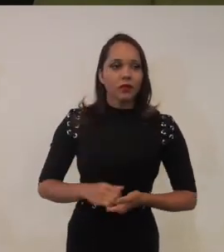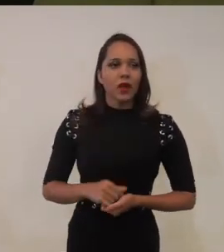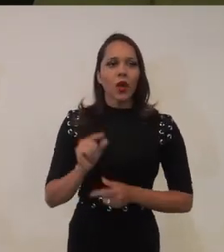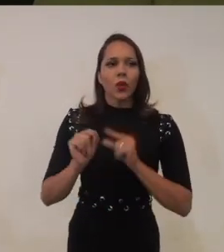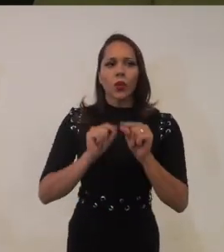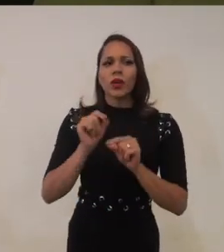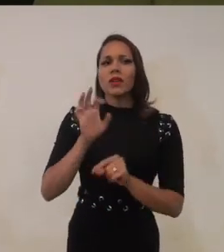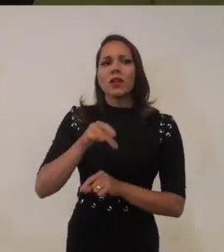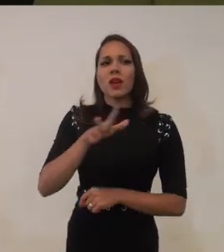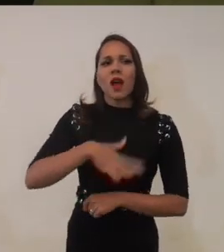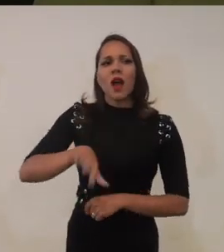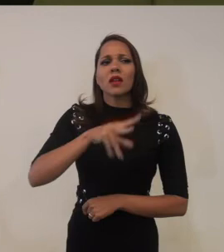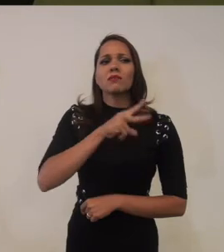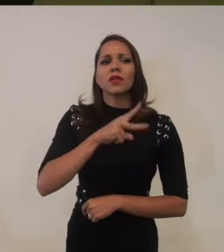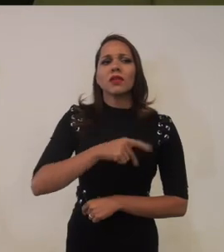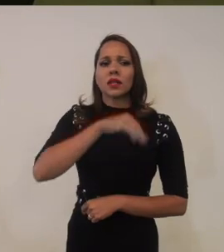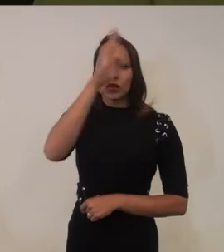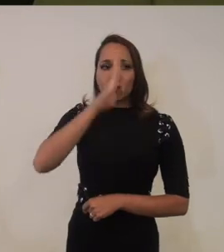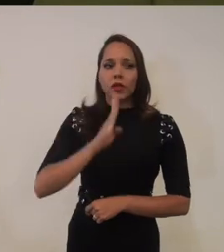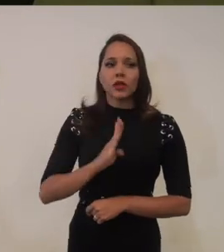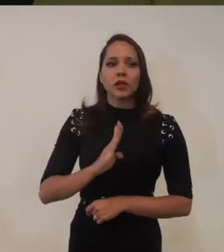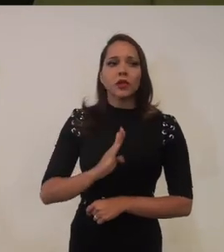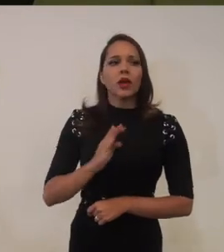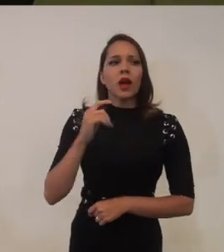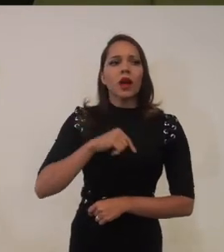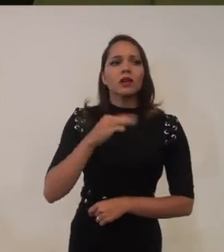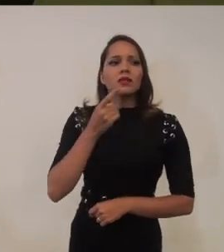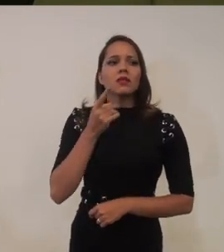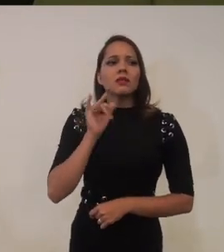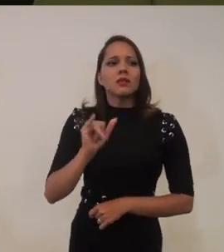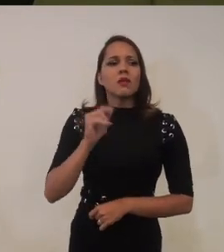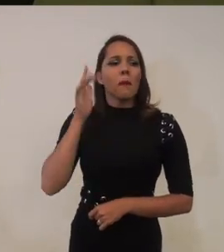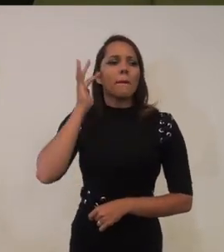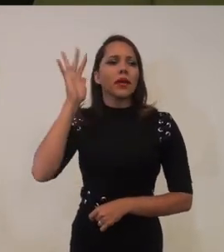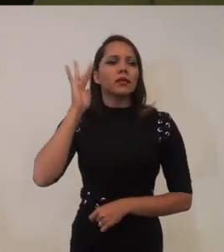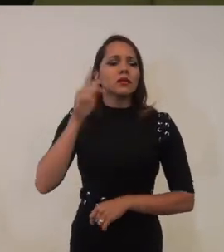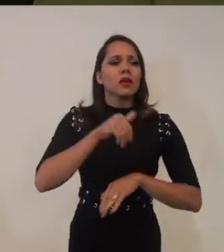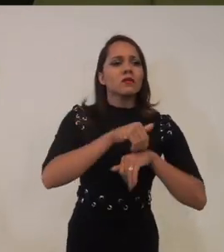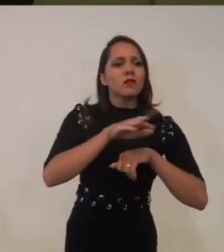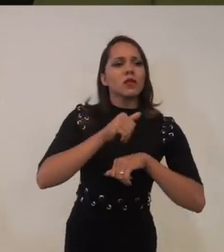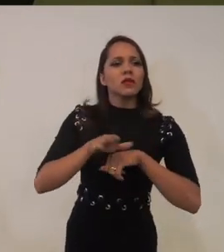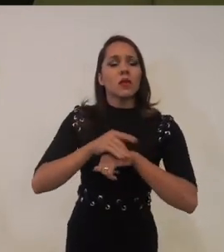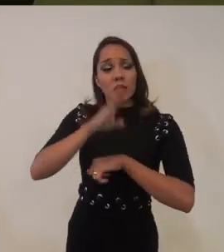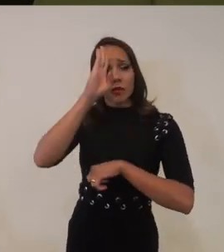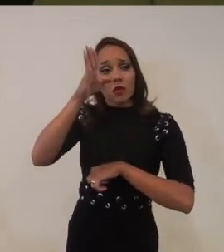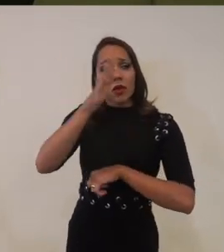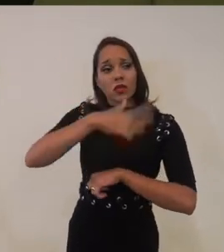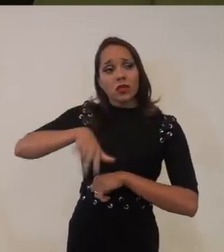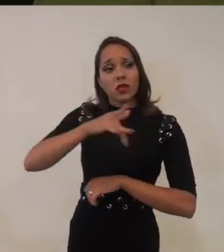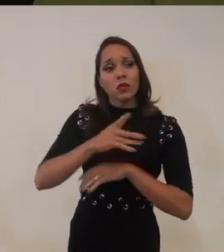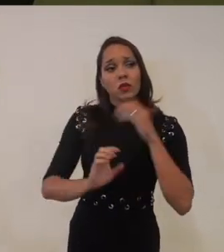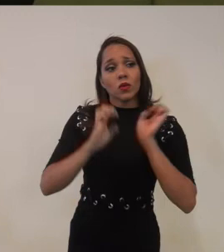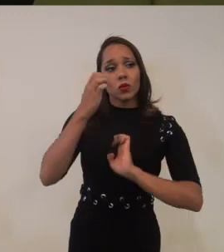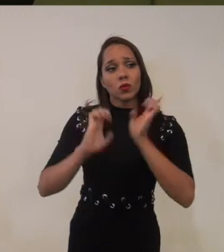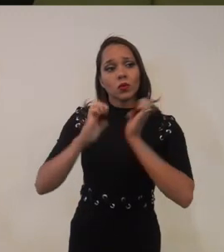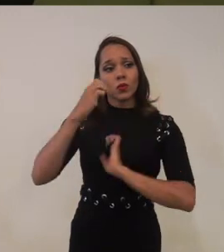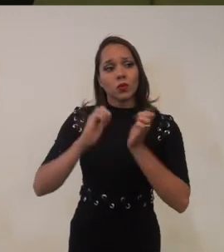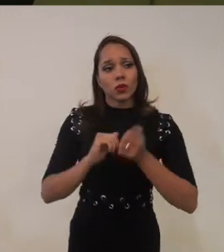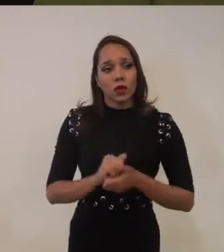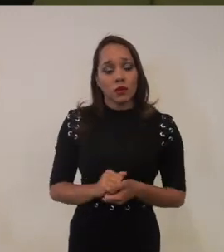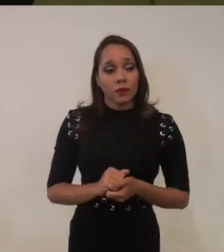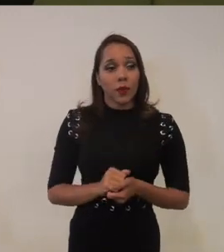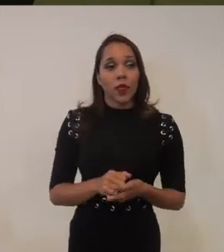O que é o setor privado brasileiro em termos das exportações, especialmente do setor industrial?